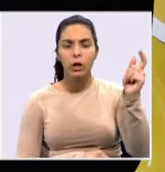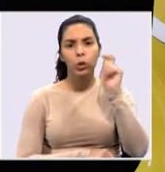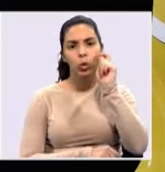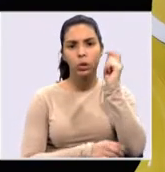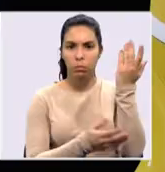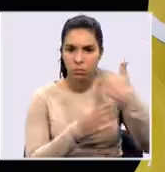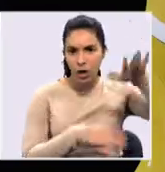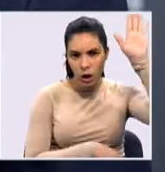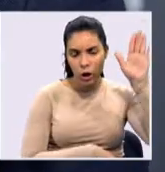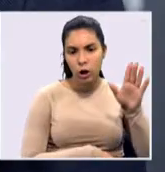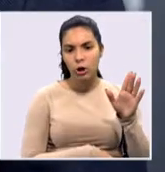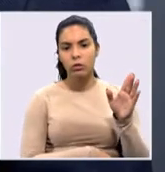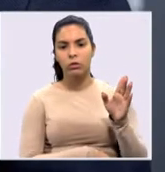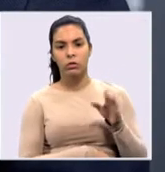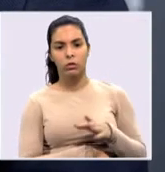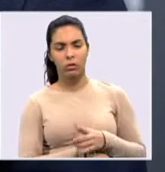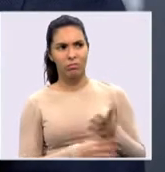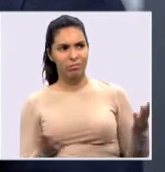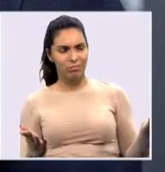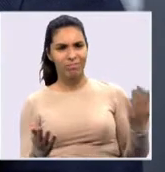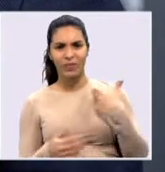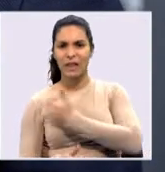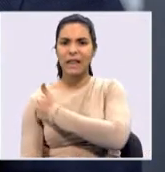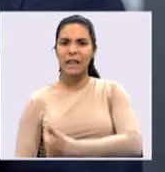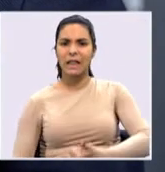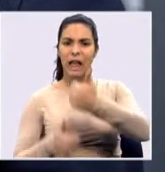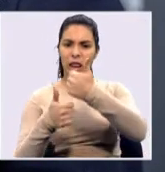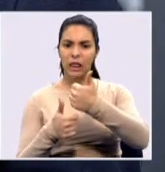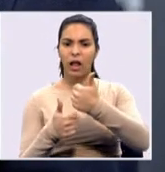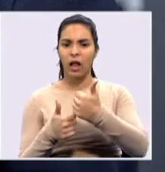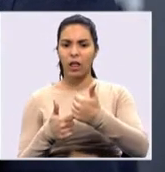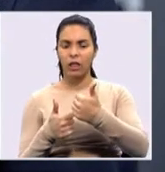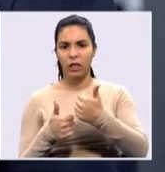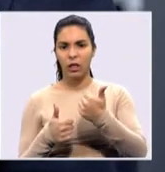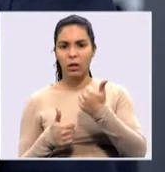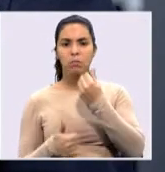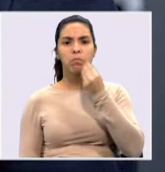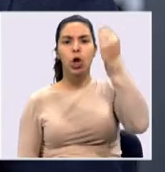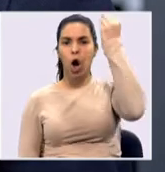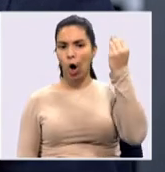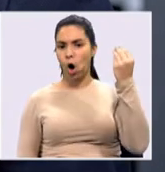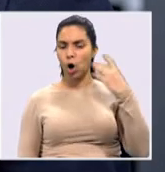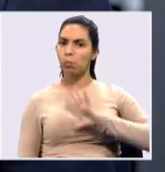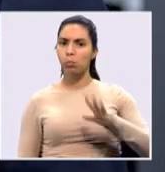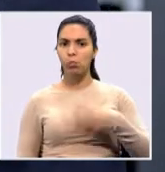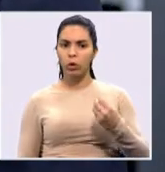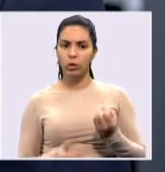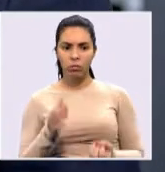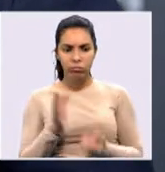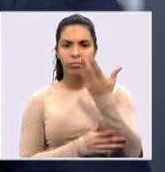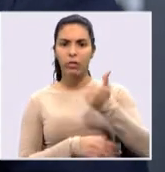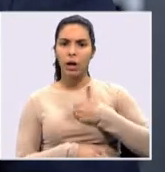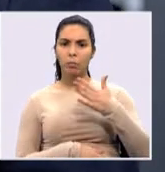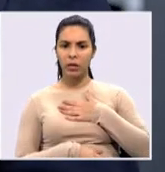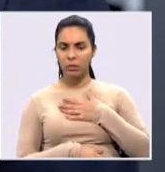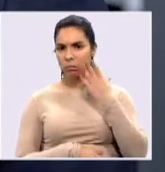mais turistas? Existe outra cidade no mundo melhor para se lançar uma startup? Eu acredito que não. Este é